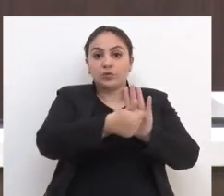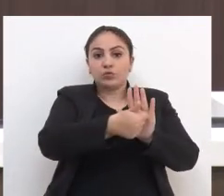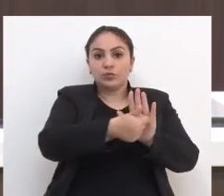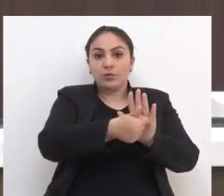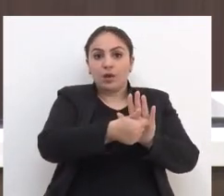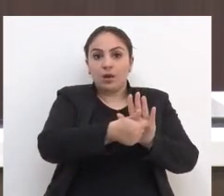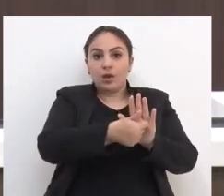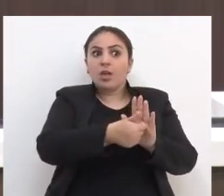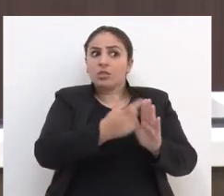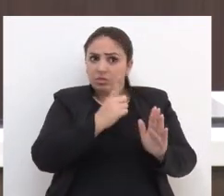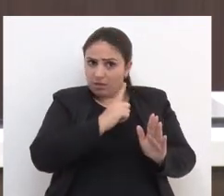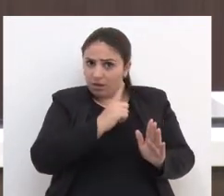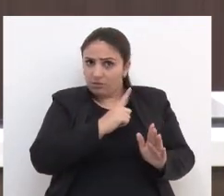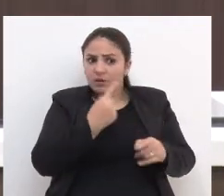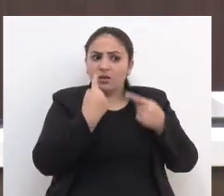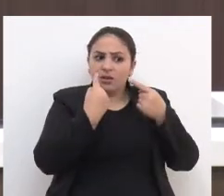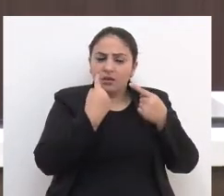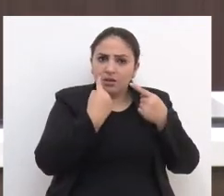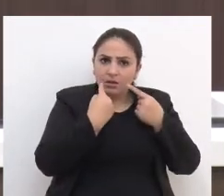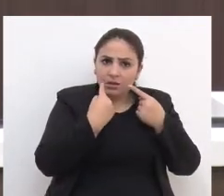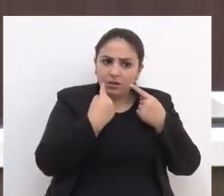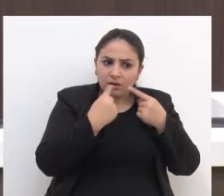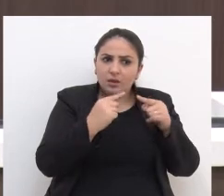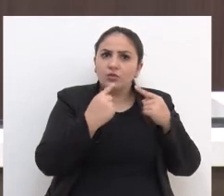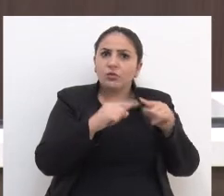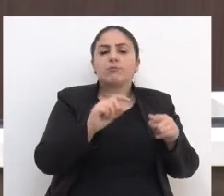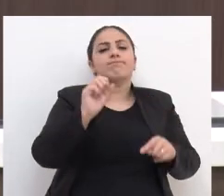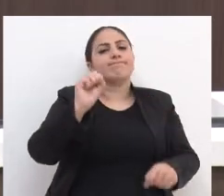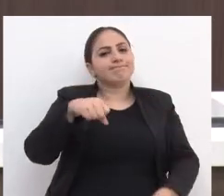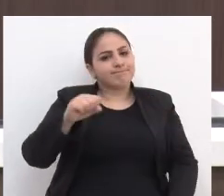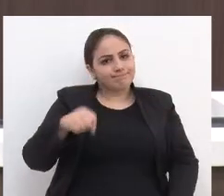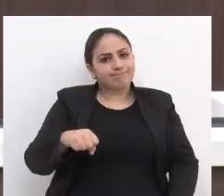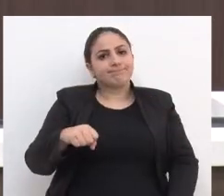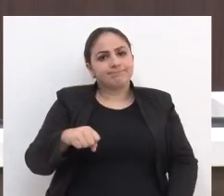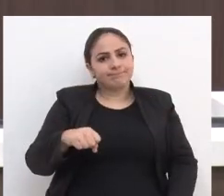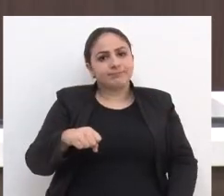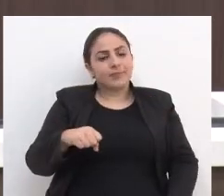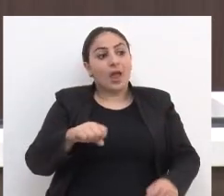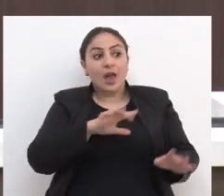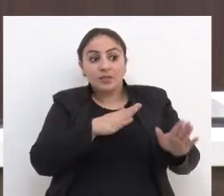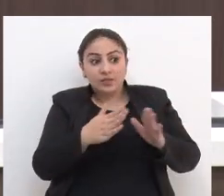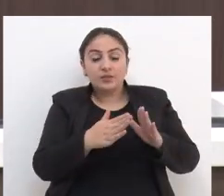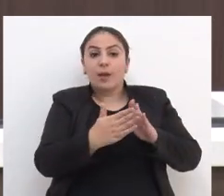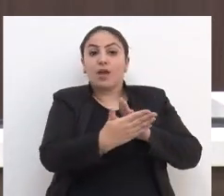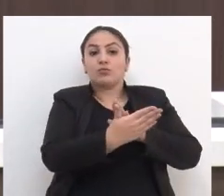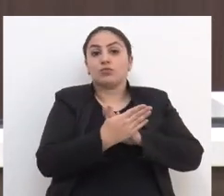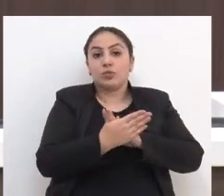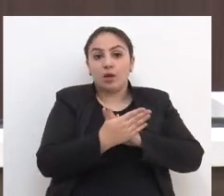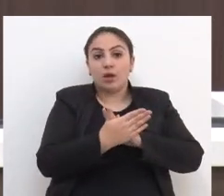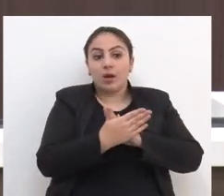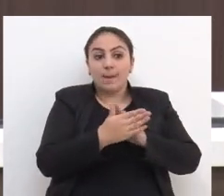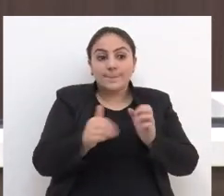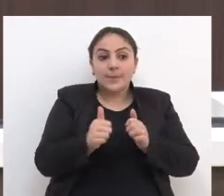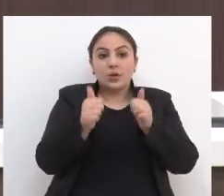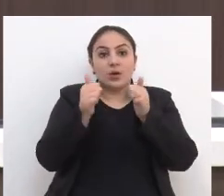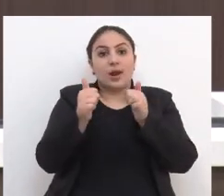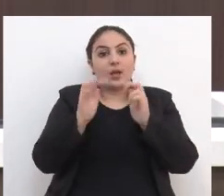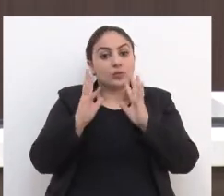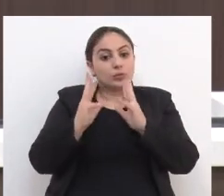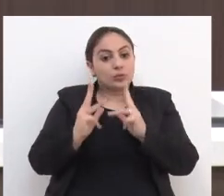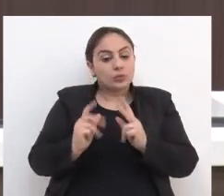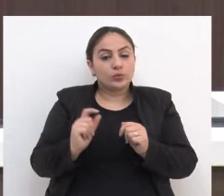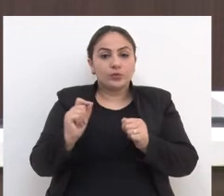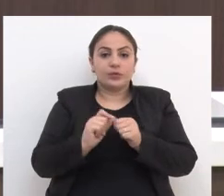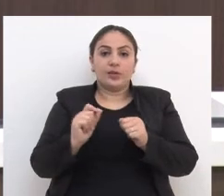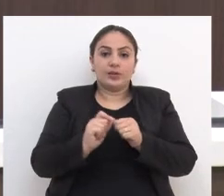Recebemos críticas que muitas vezes nos auxiliaram a melhorar aquilo que vinha e estava sendo encaminhado